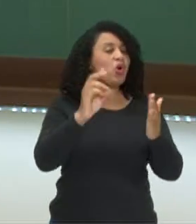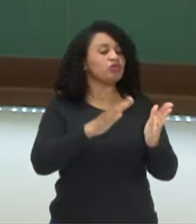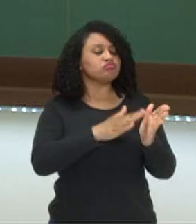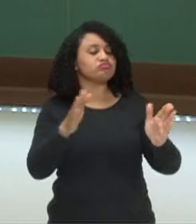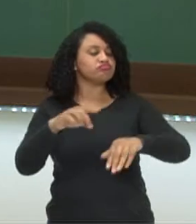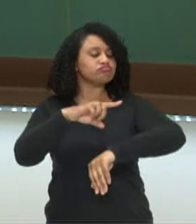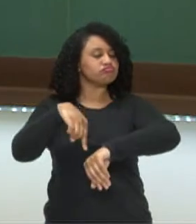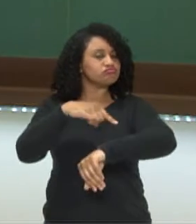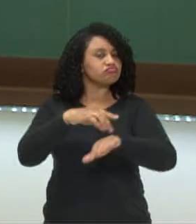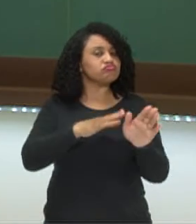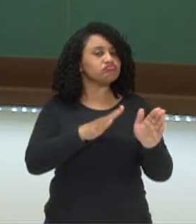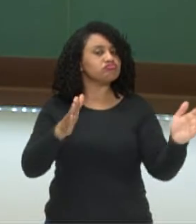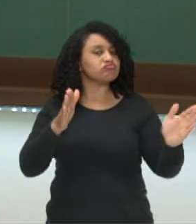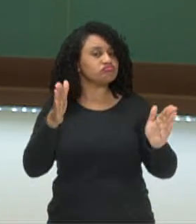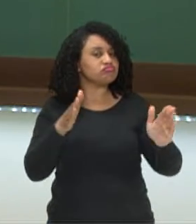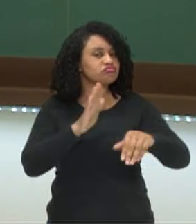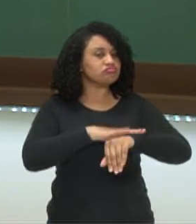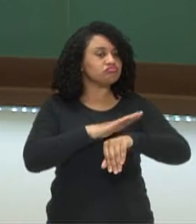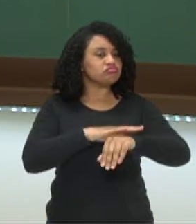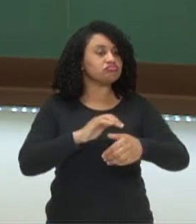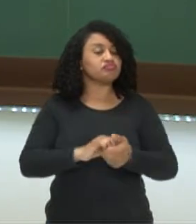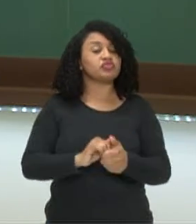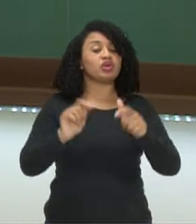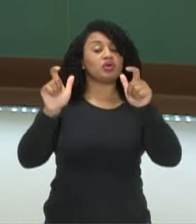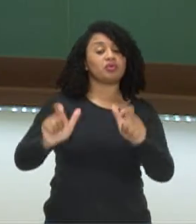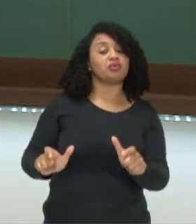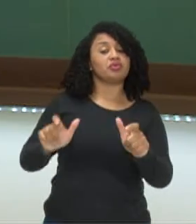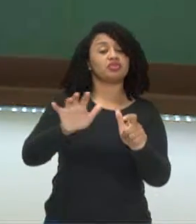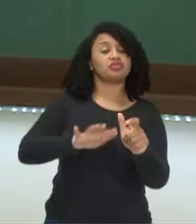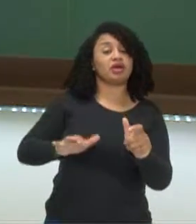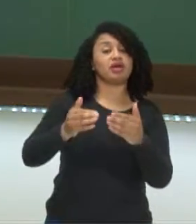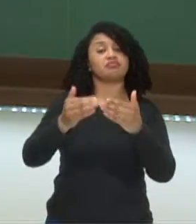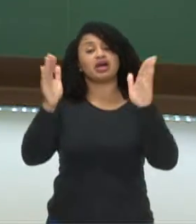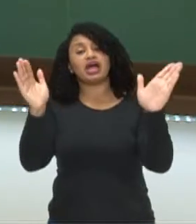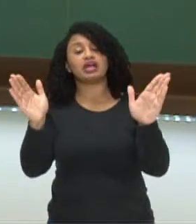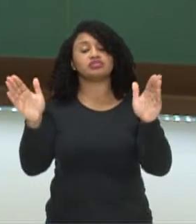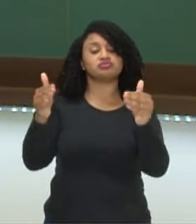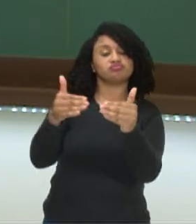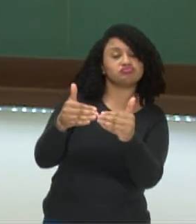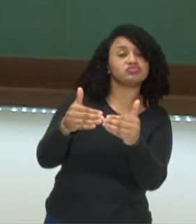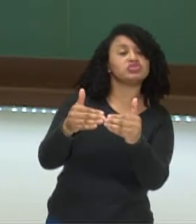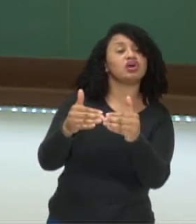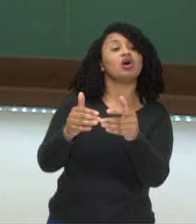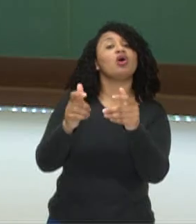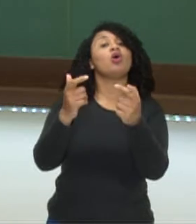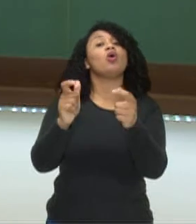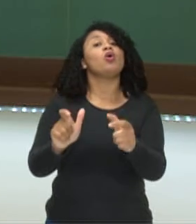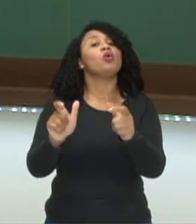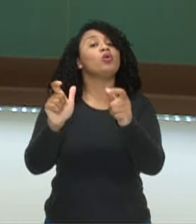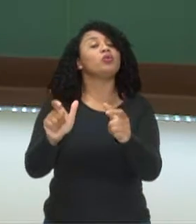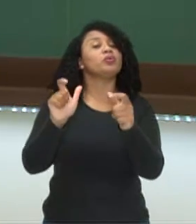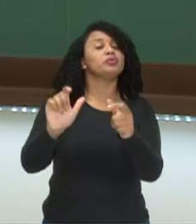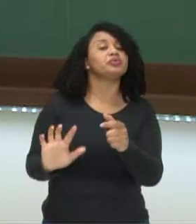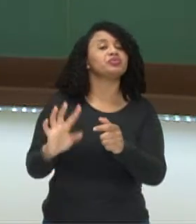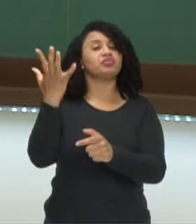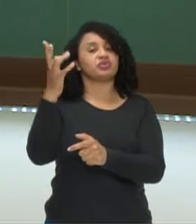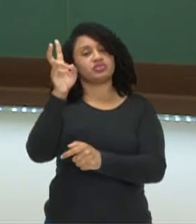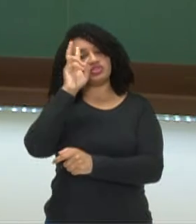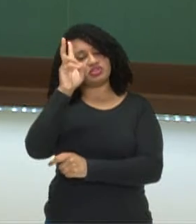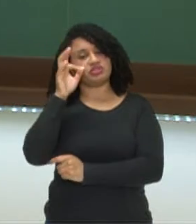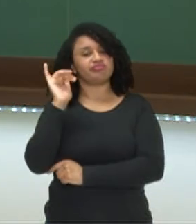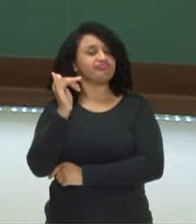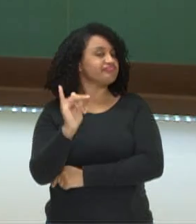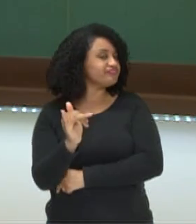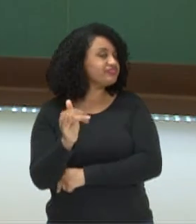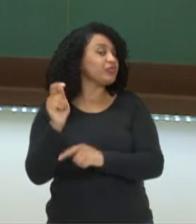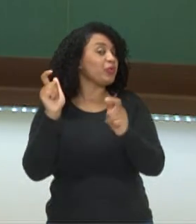cronológico? O espaço, será um espaço aberto, fechado? Em que ambientes a história vai ocorrer?